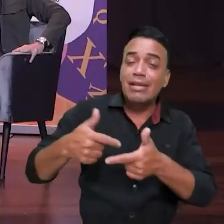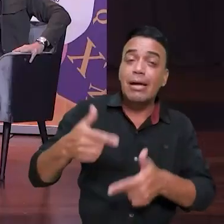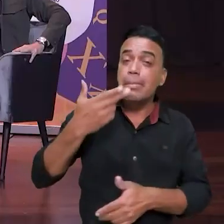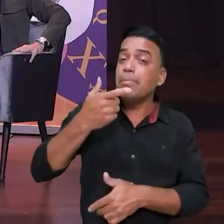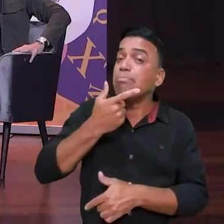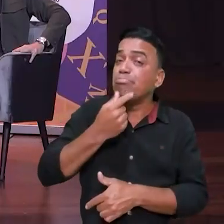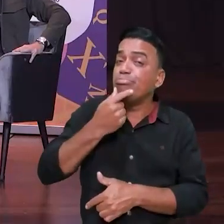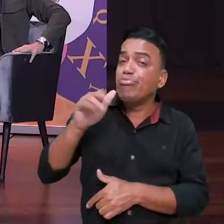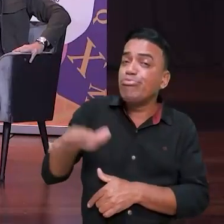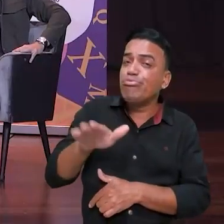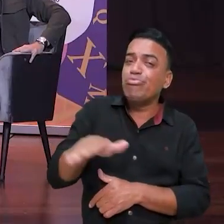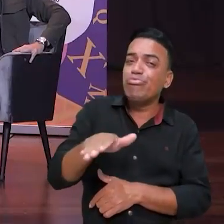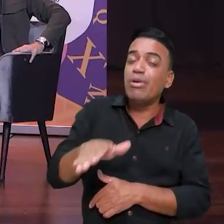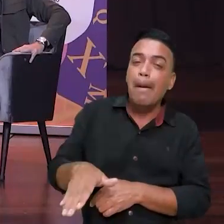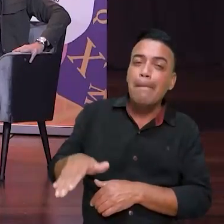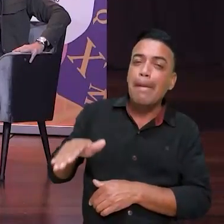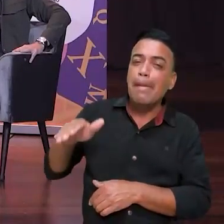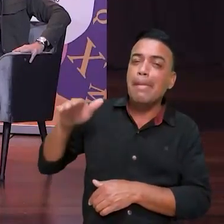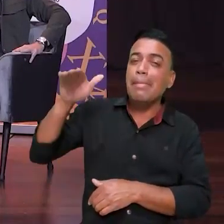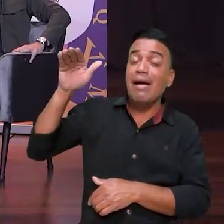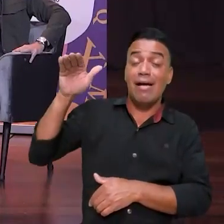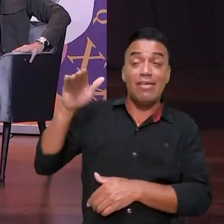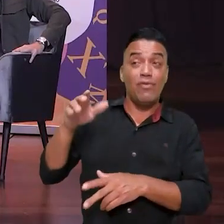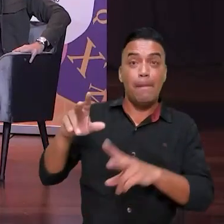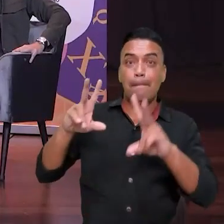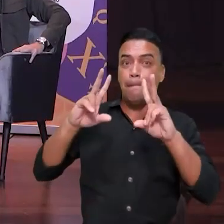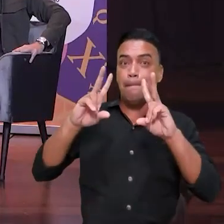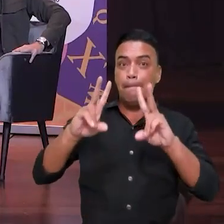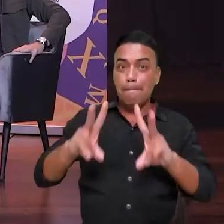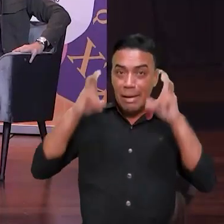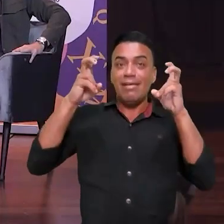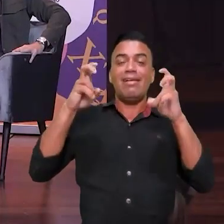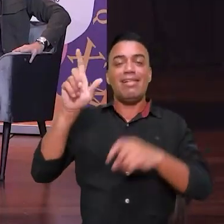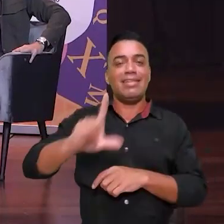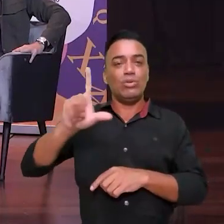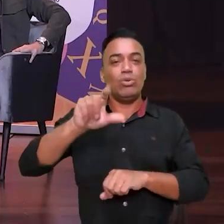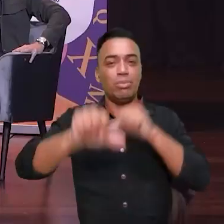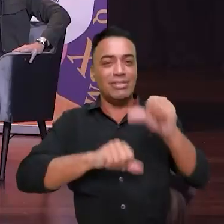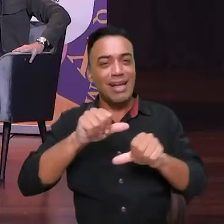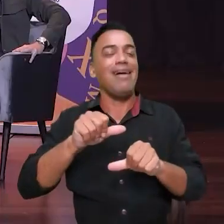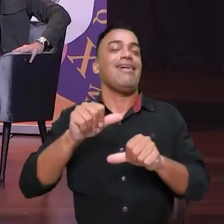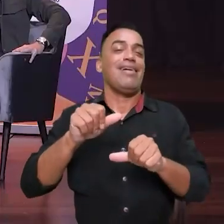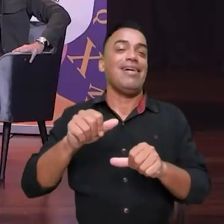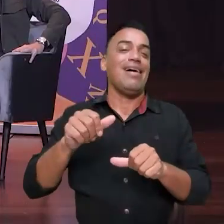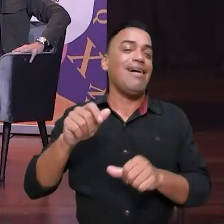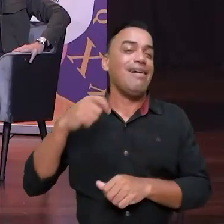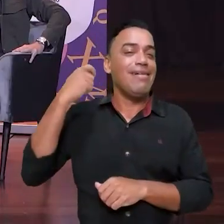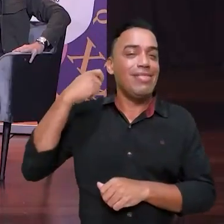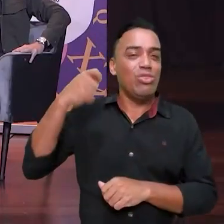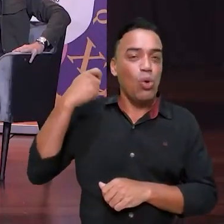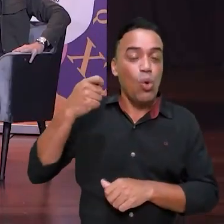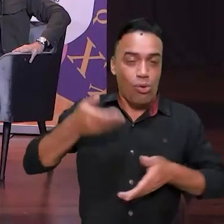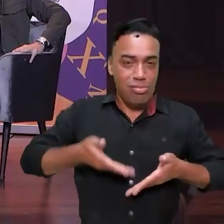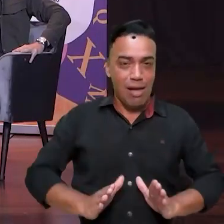menino Jefferson, que foi fisgado ali pela literatura, tornou-se ator, é, nasceu